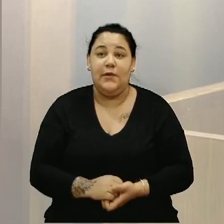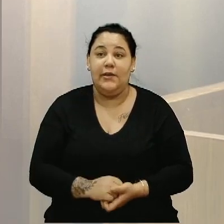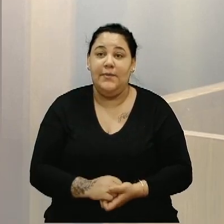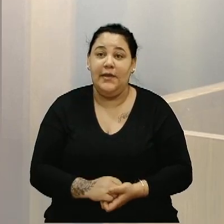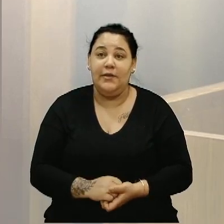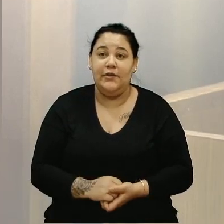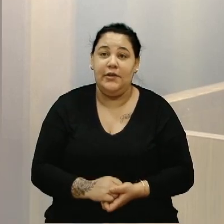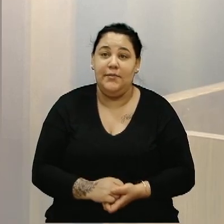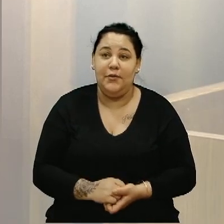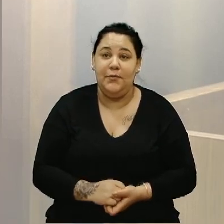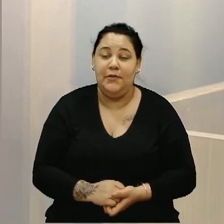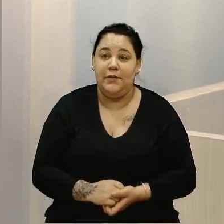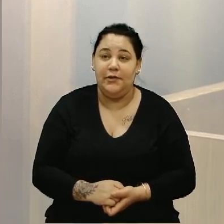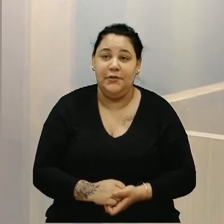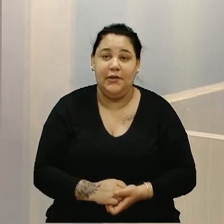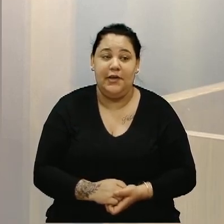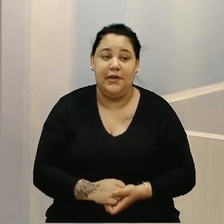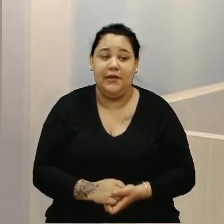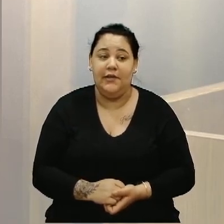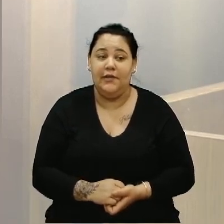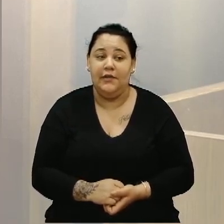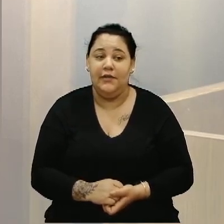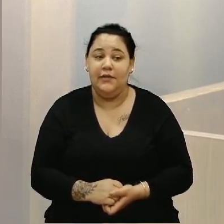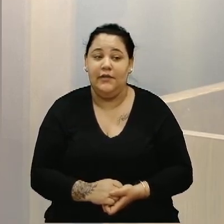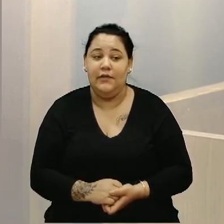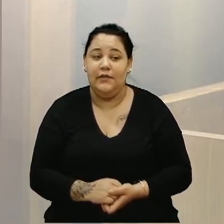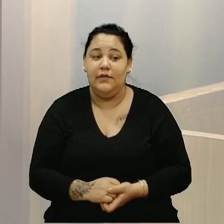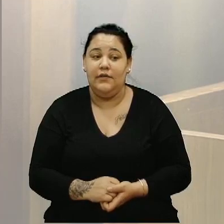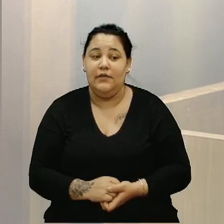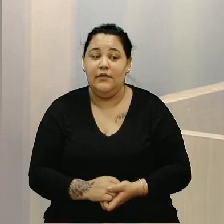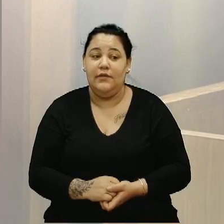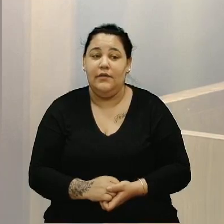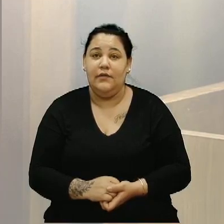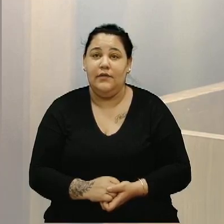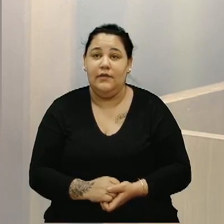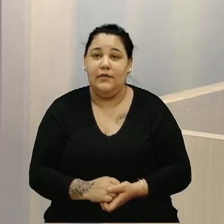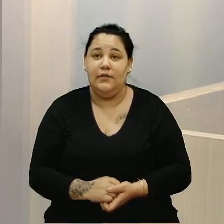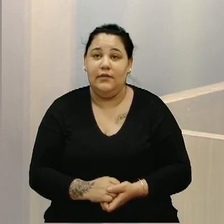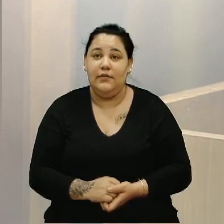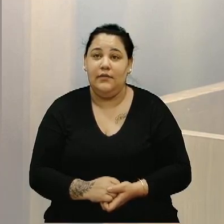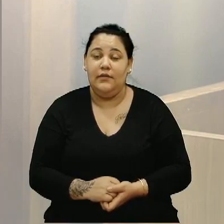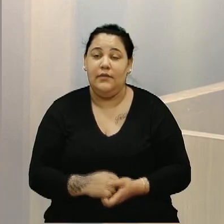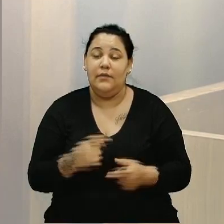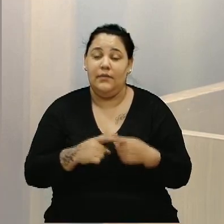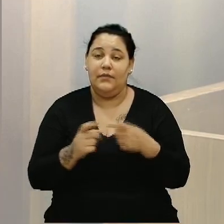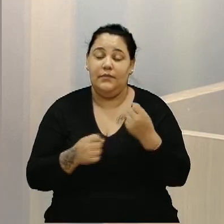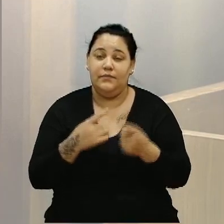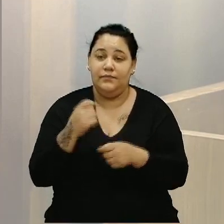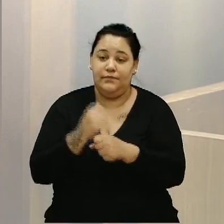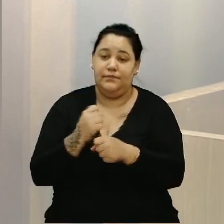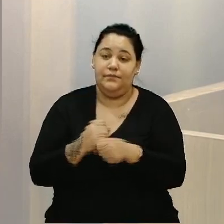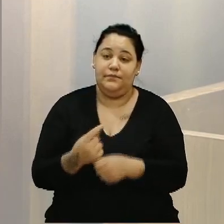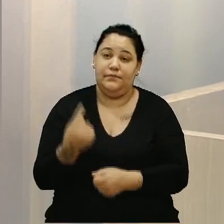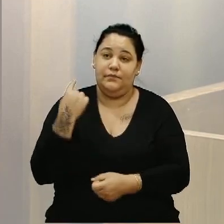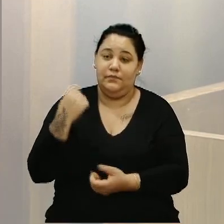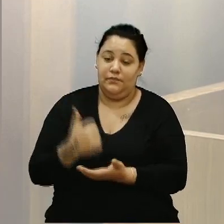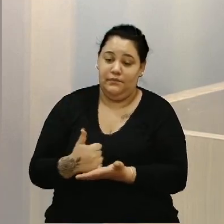Que é isso que aconteceu, né? A escola foi construída, esse prédio, há uns 30, 40 anos atrás. Na base